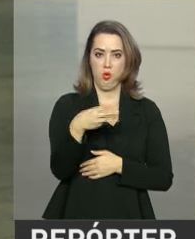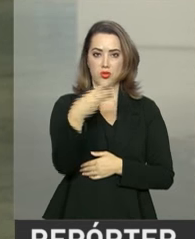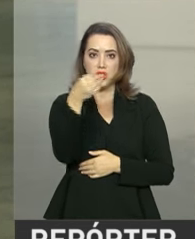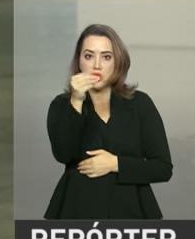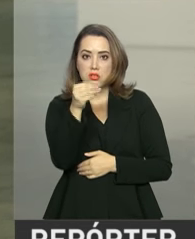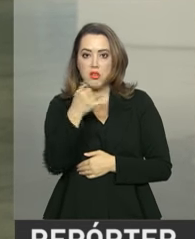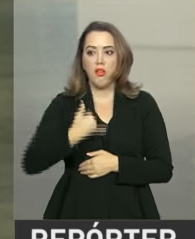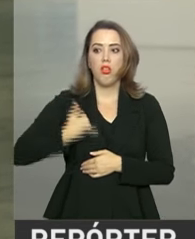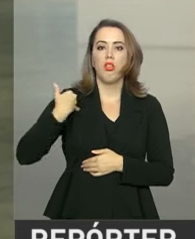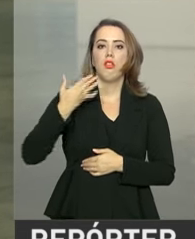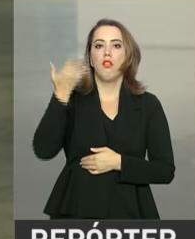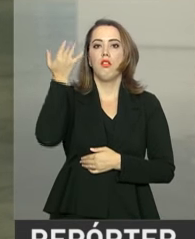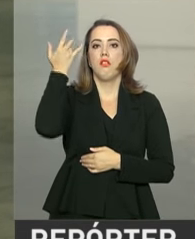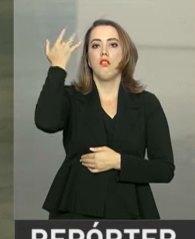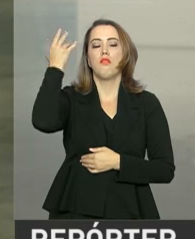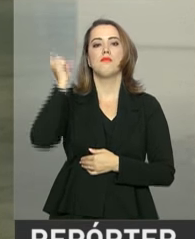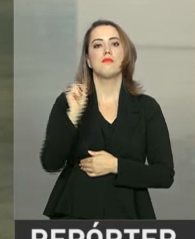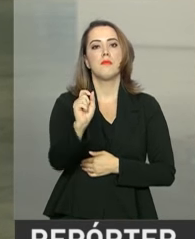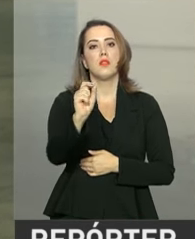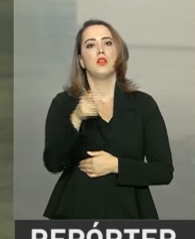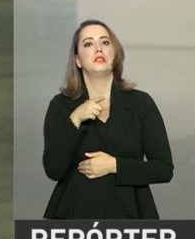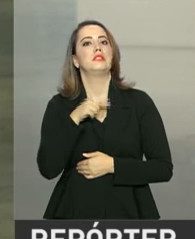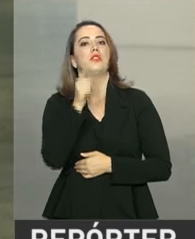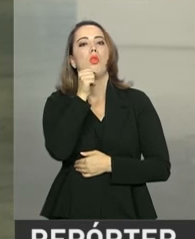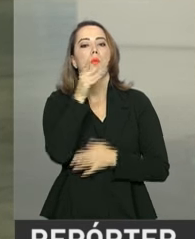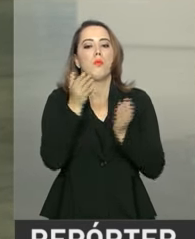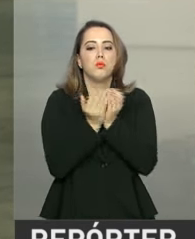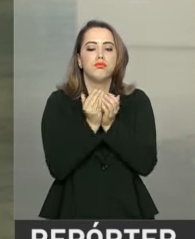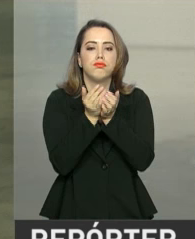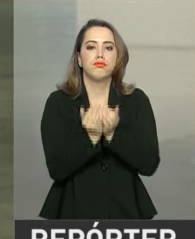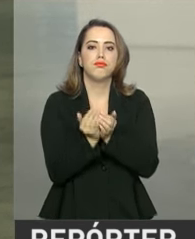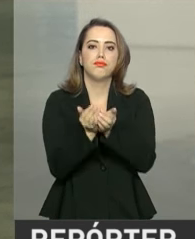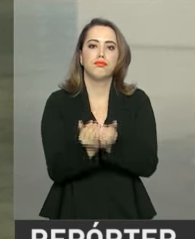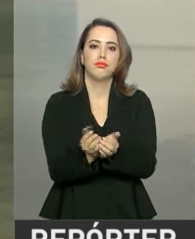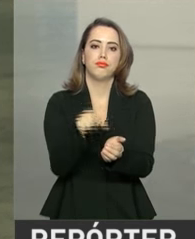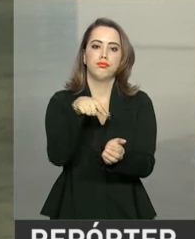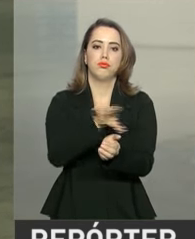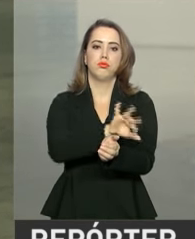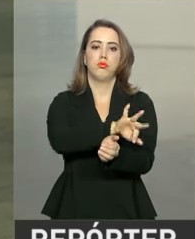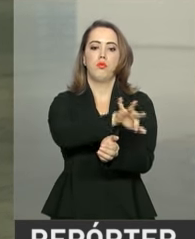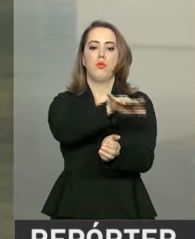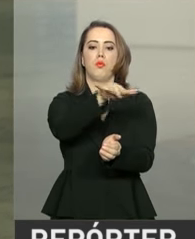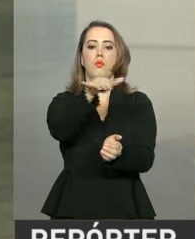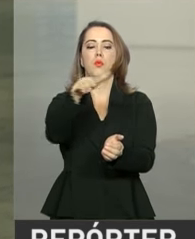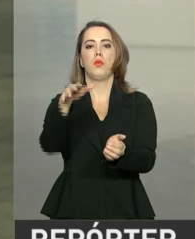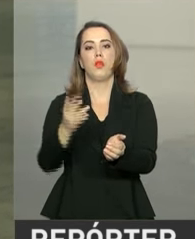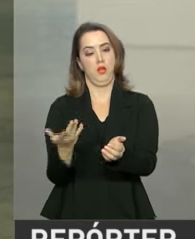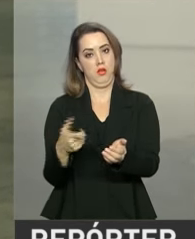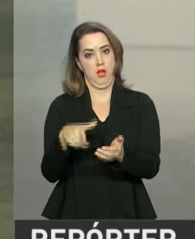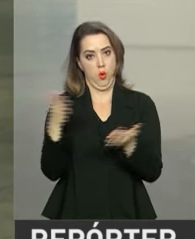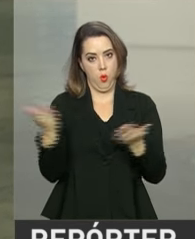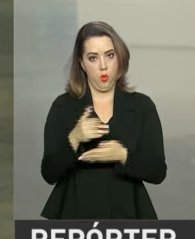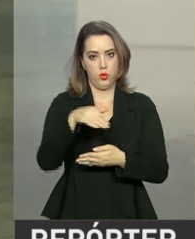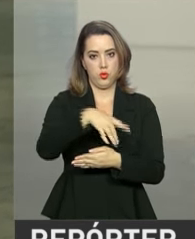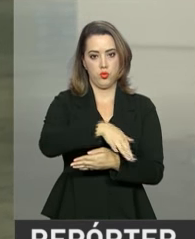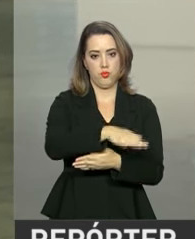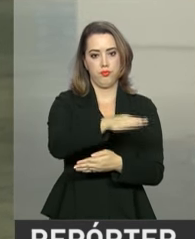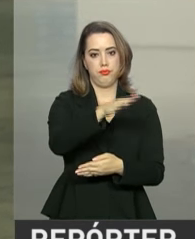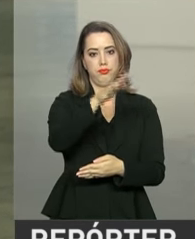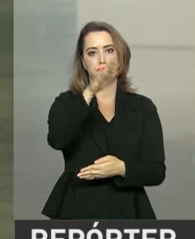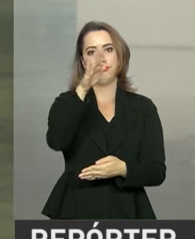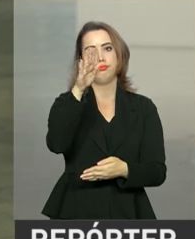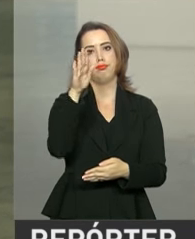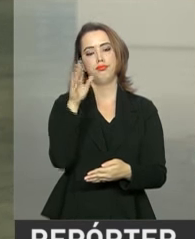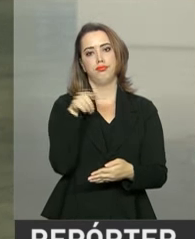e quando navios de grande calado, de grande tamanho passam por embaixo da ponte, a ponte é suspensa e o tráfego de motoristas,